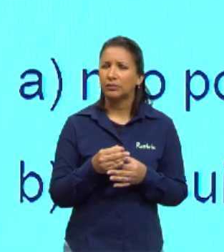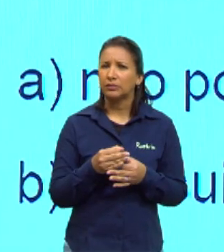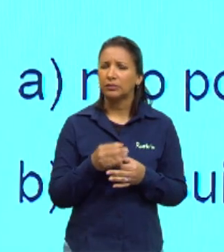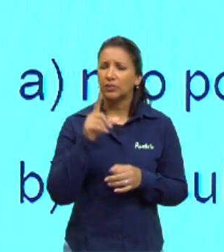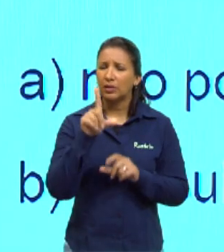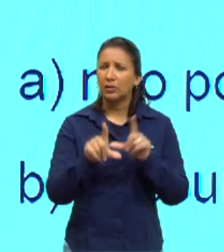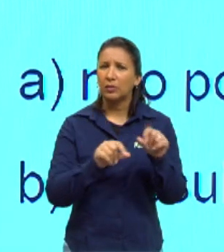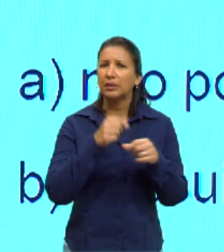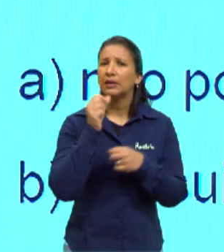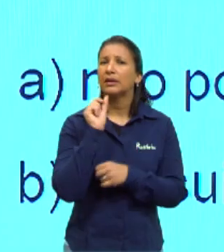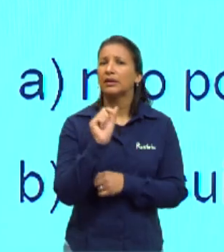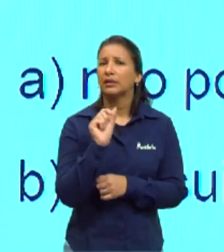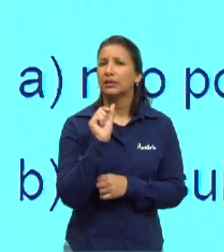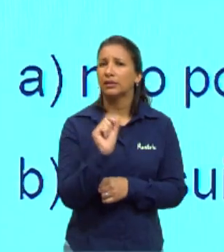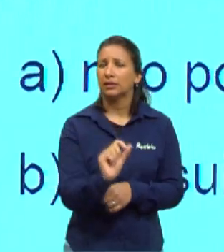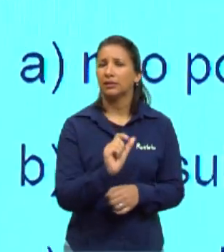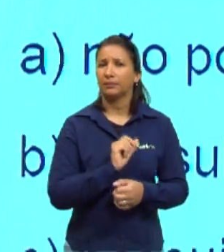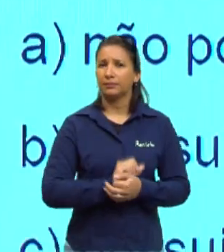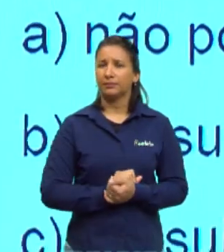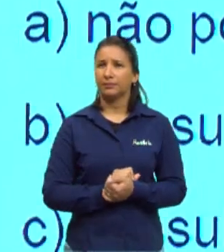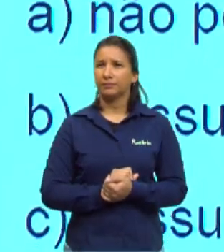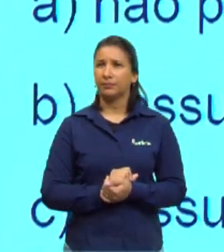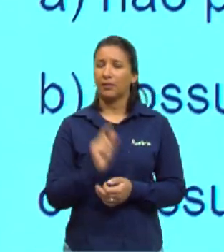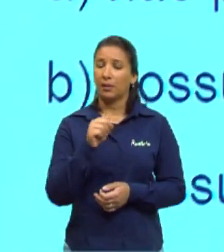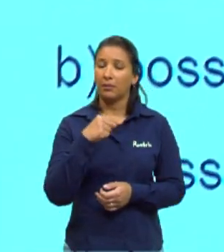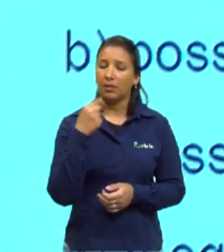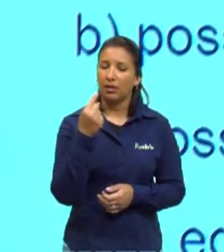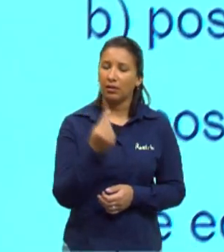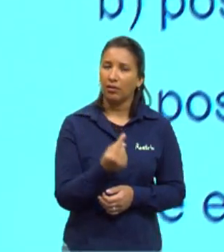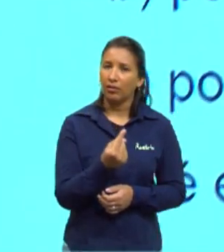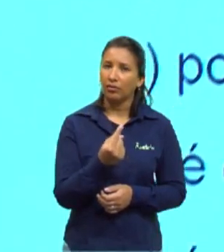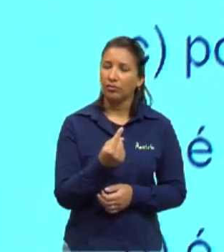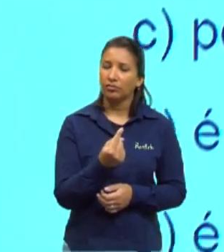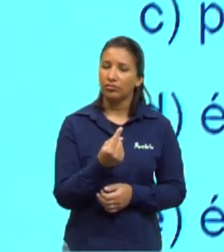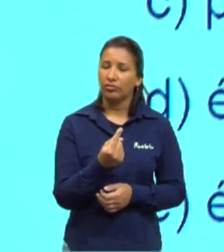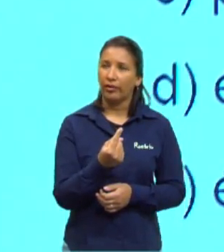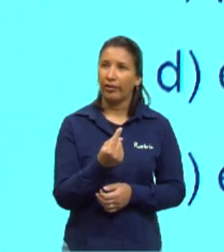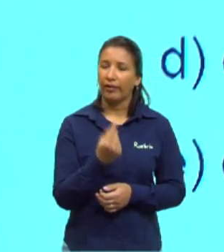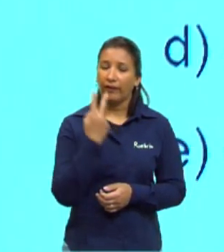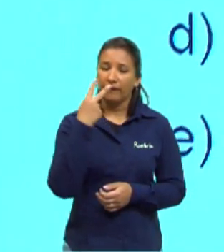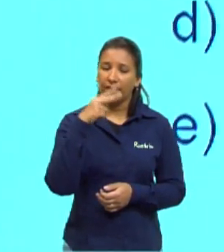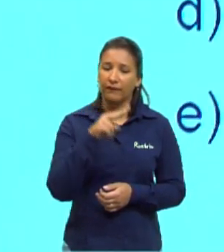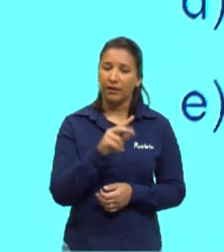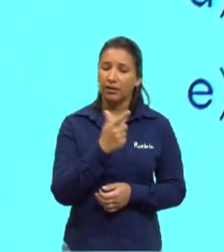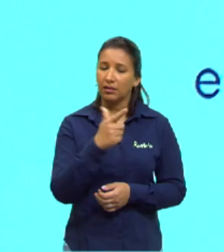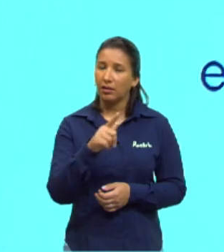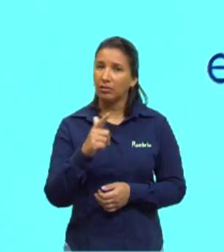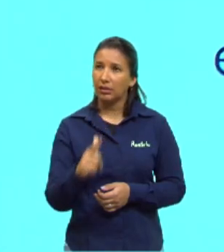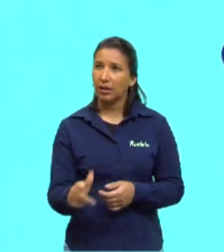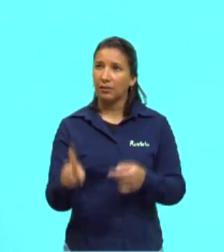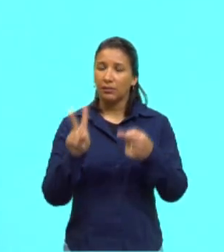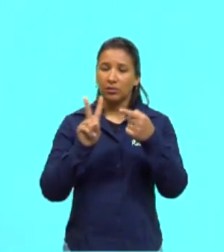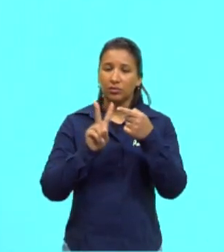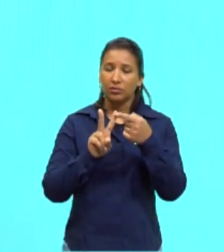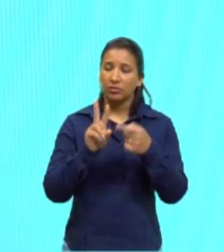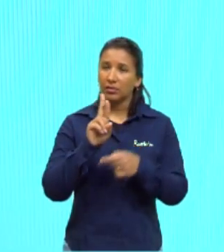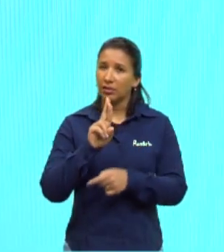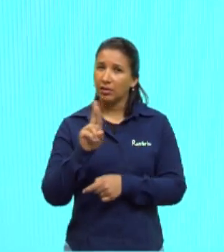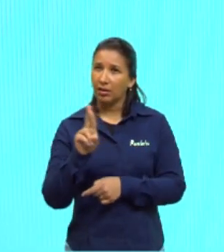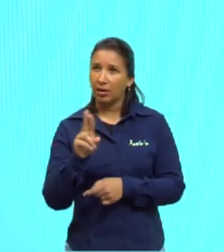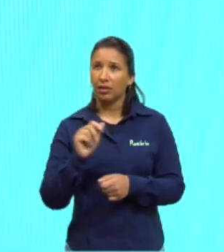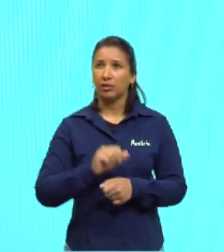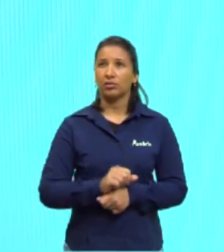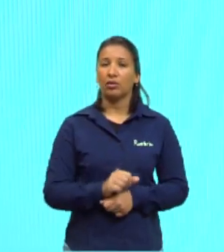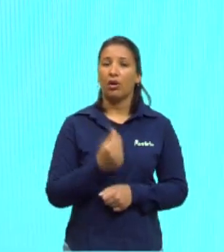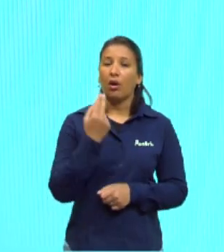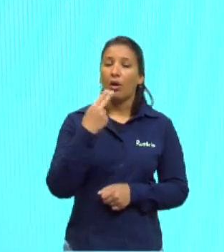quê? Aí nós vamos ter que fazer o quê? Para nós afirmarmos que ela não possui raízes reais, ou